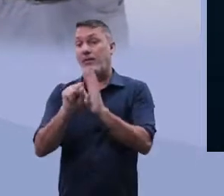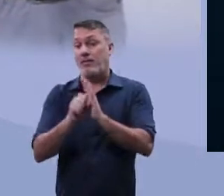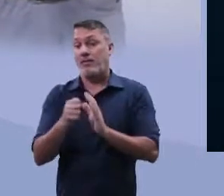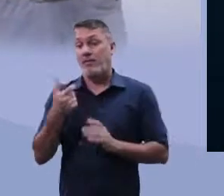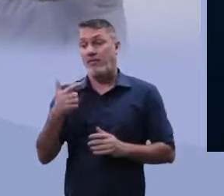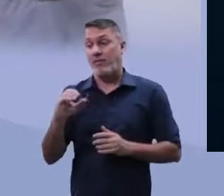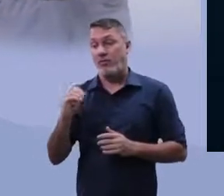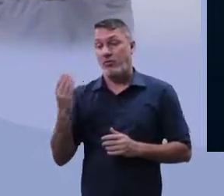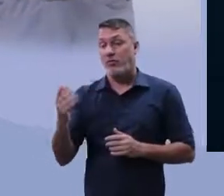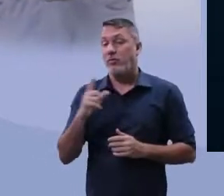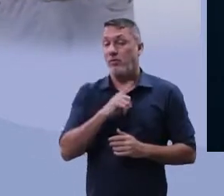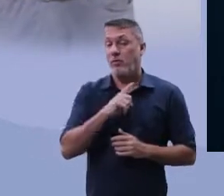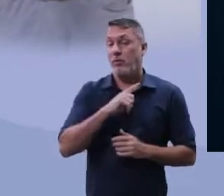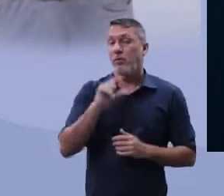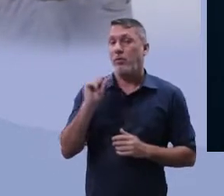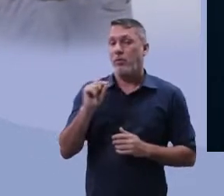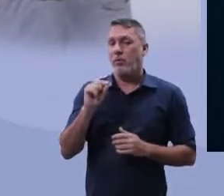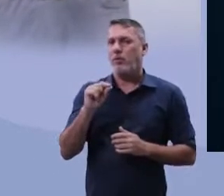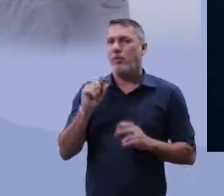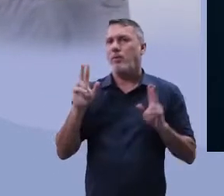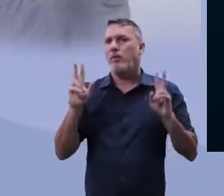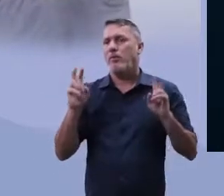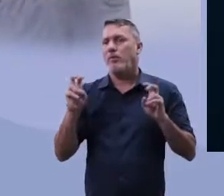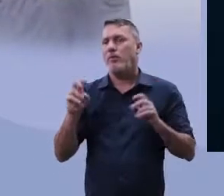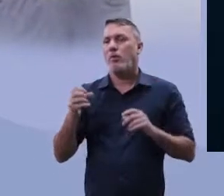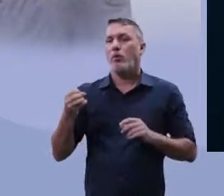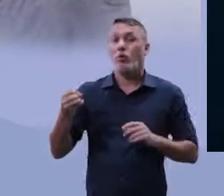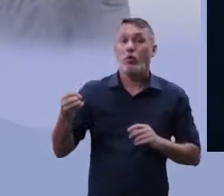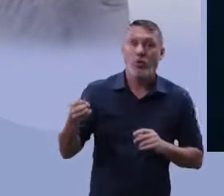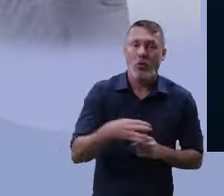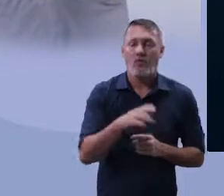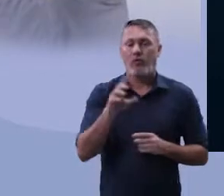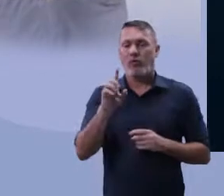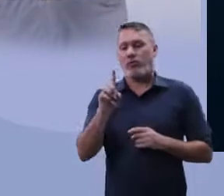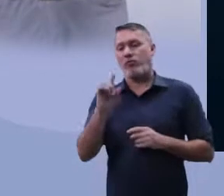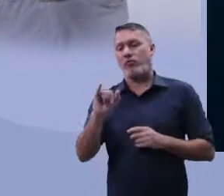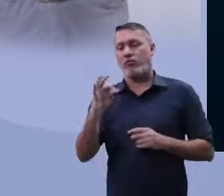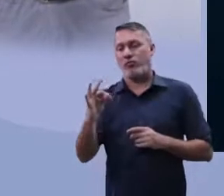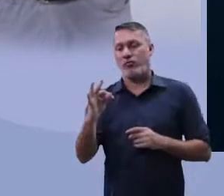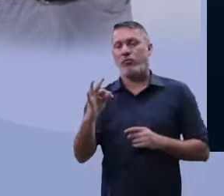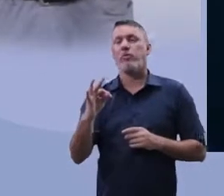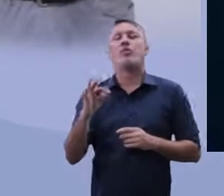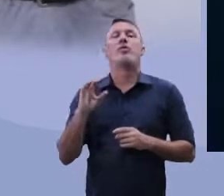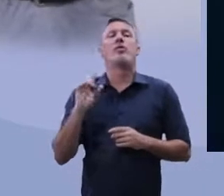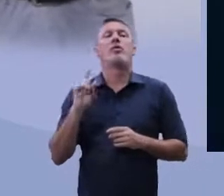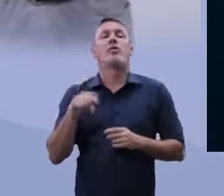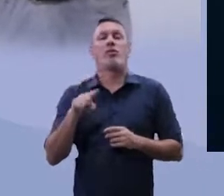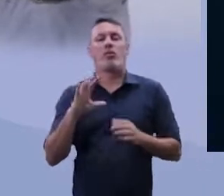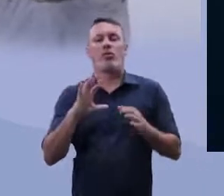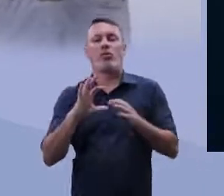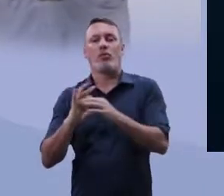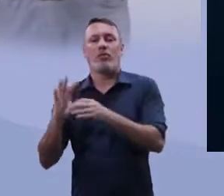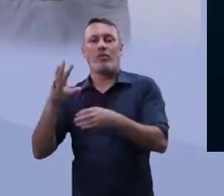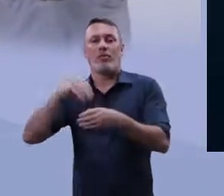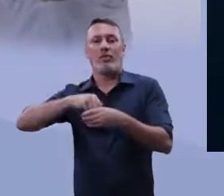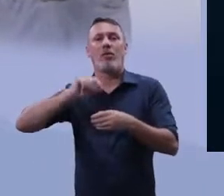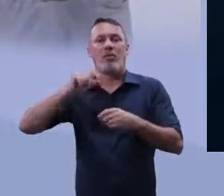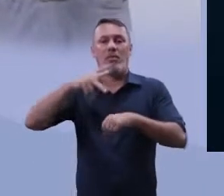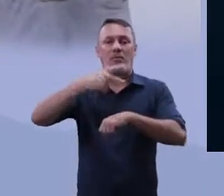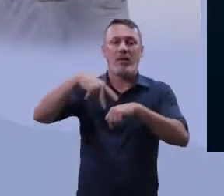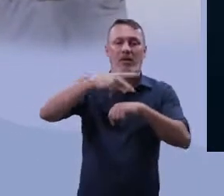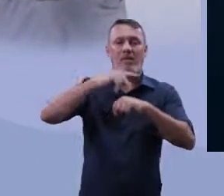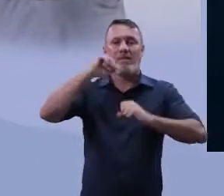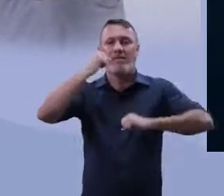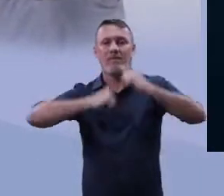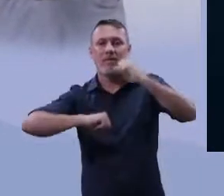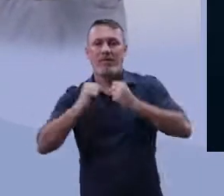século XX, né, nós temos a chamada, vamos dizer assim, a nova DIT, né, onde nós vamos ter um contexto aí de